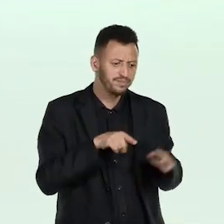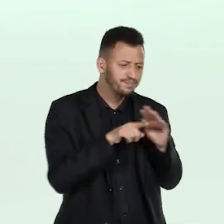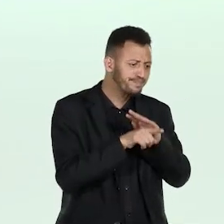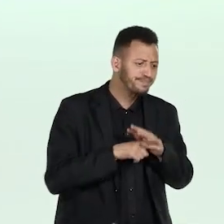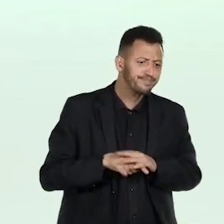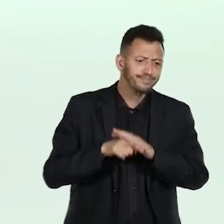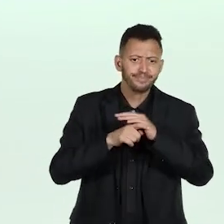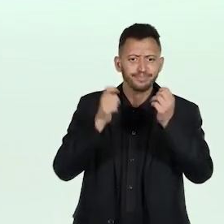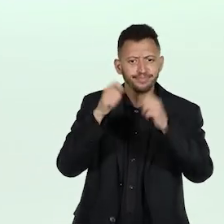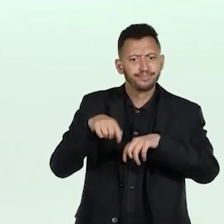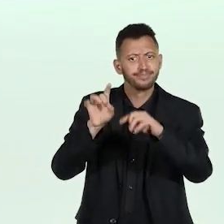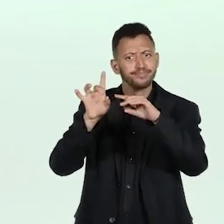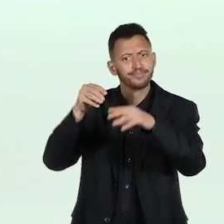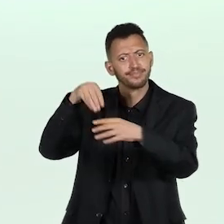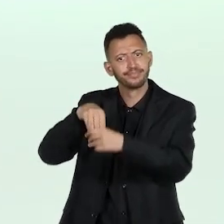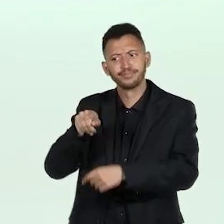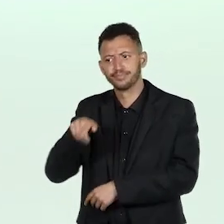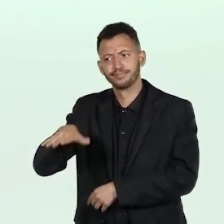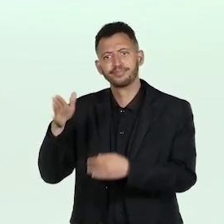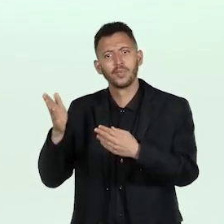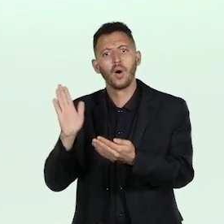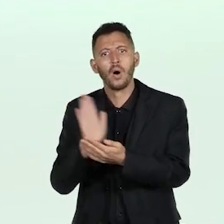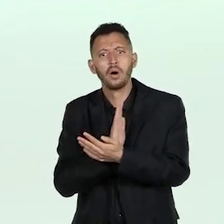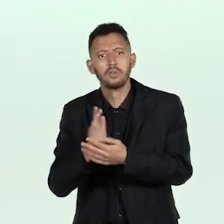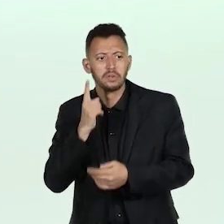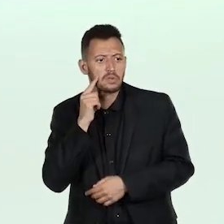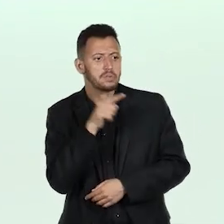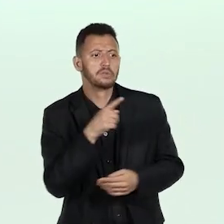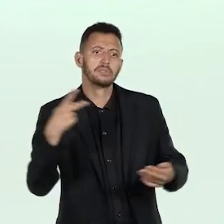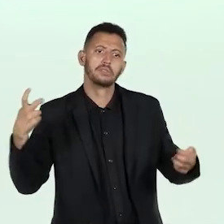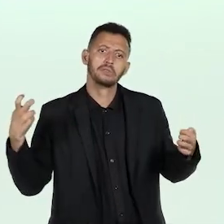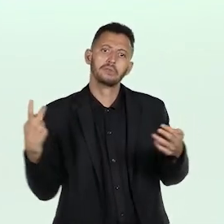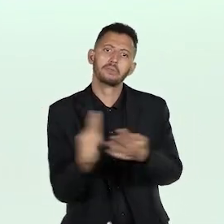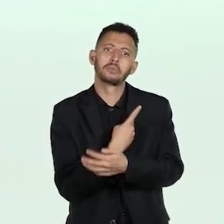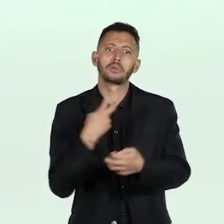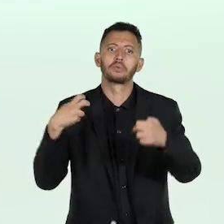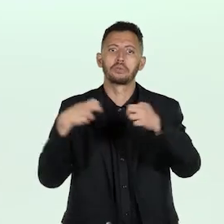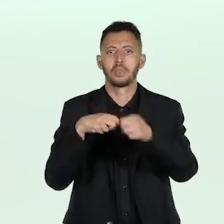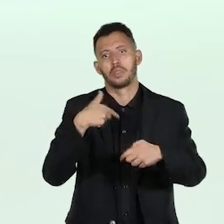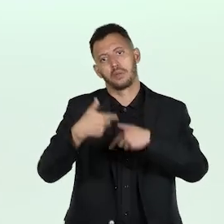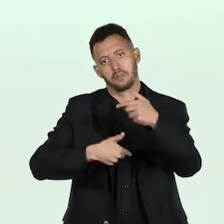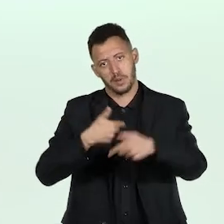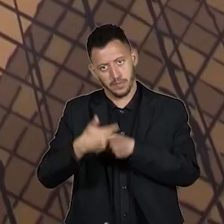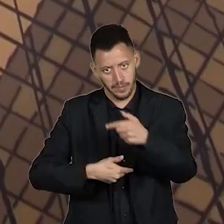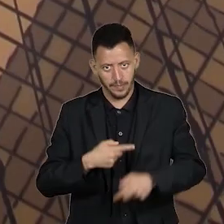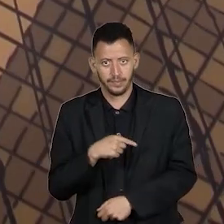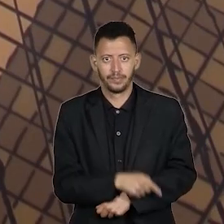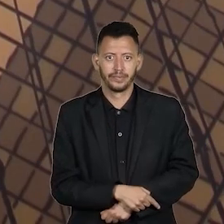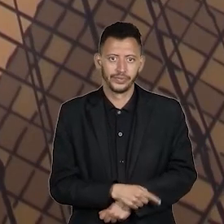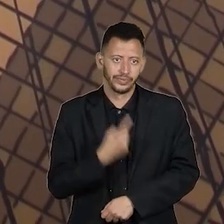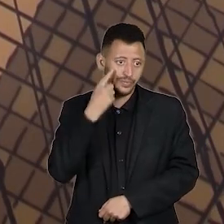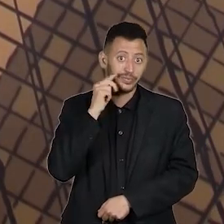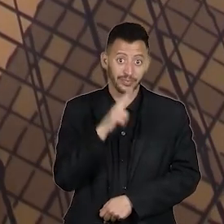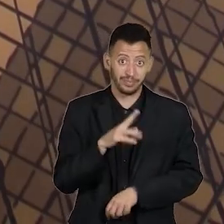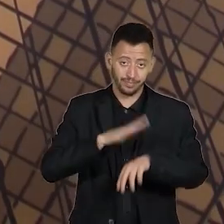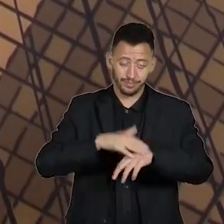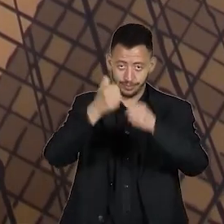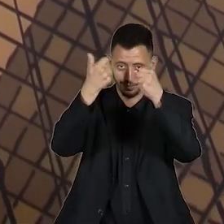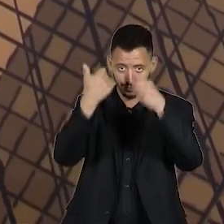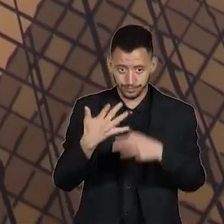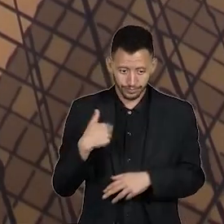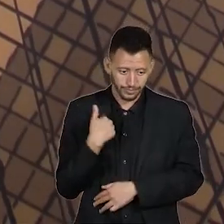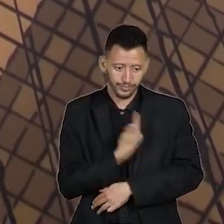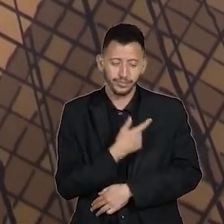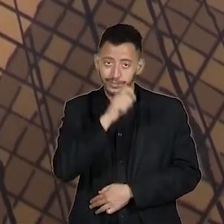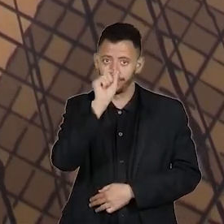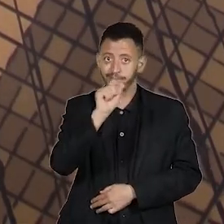vai fiscalizar essas condições, especialmente naqueles casos onde houver um acidente do trabalho. Agora, doutora Silene, a gente viu ali a